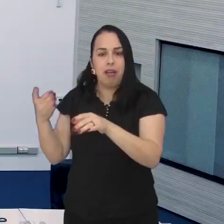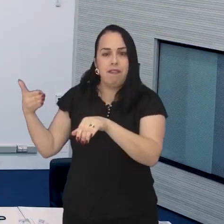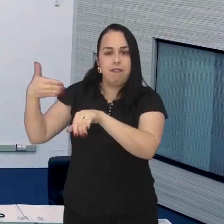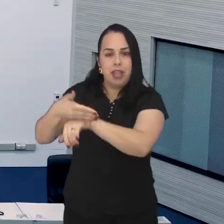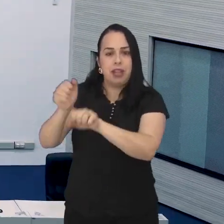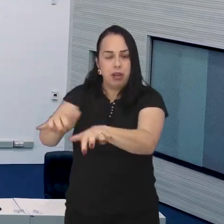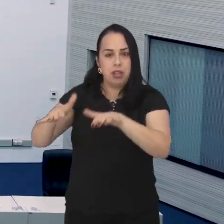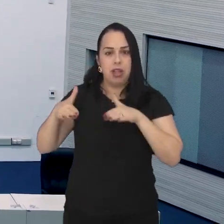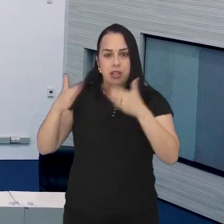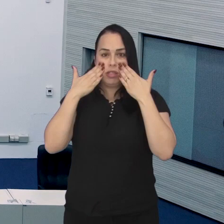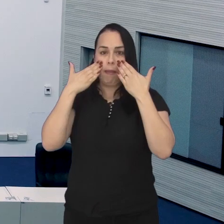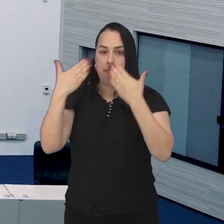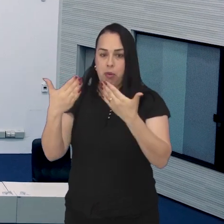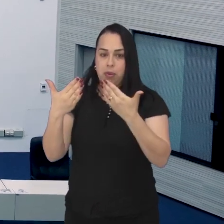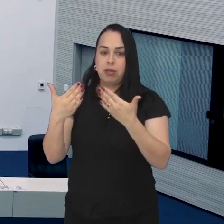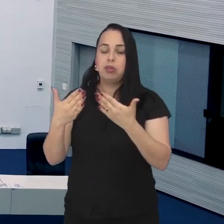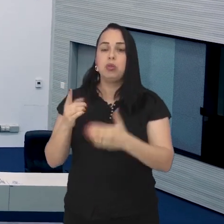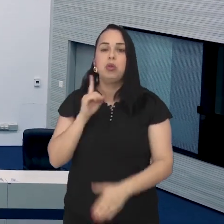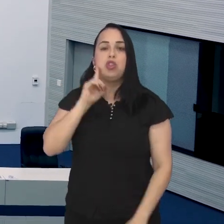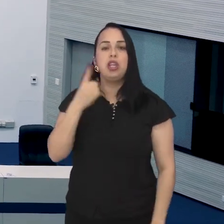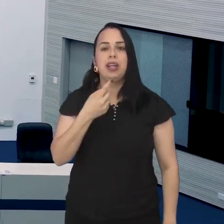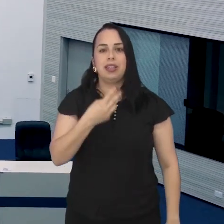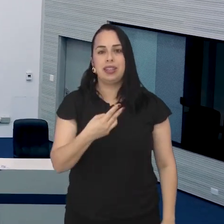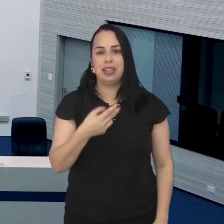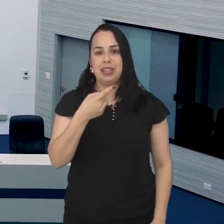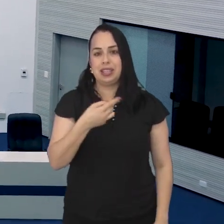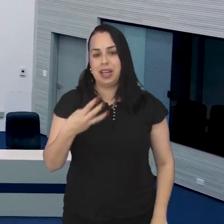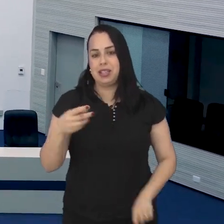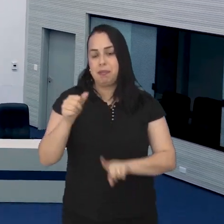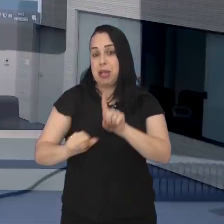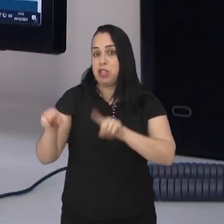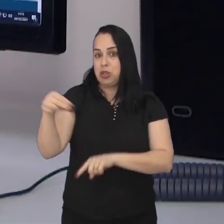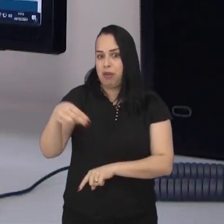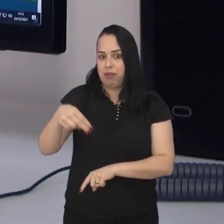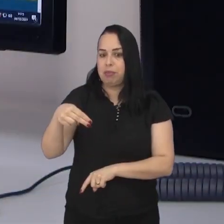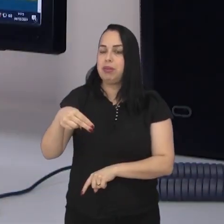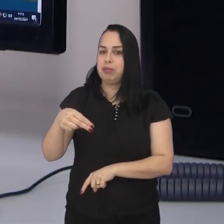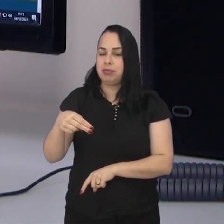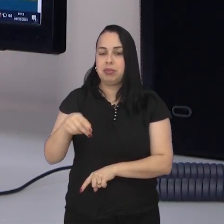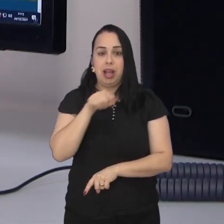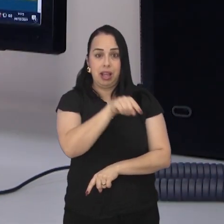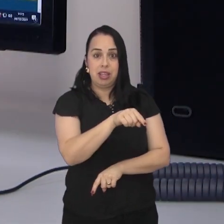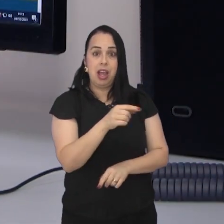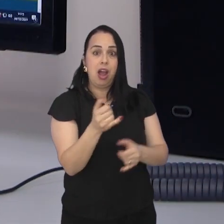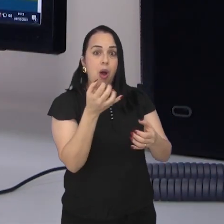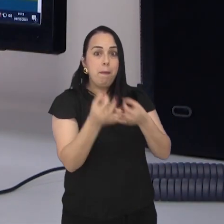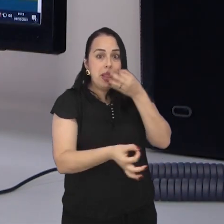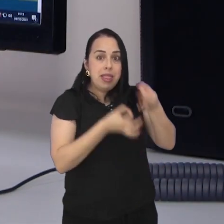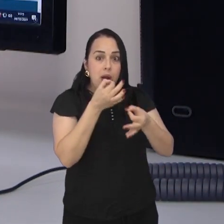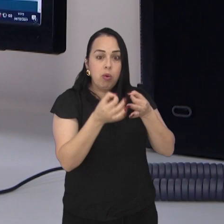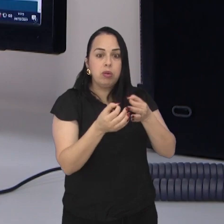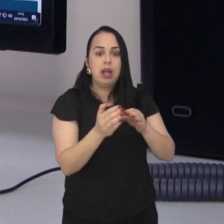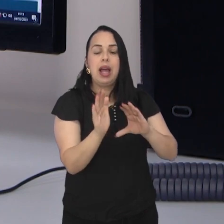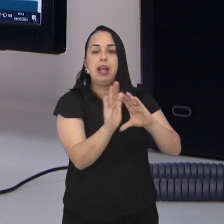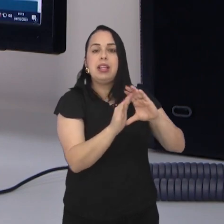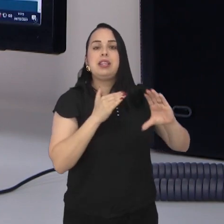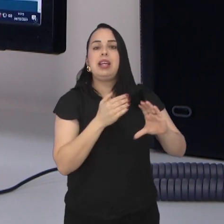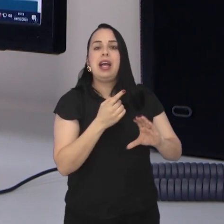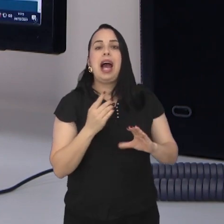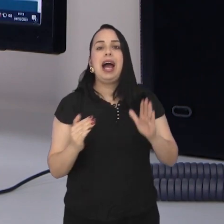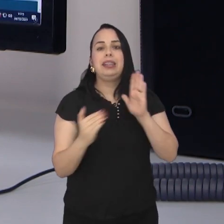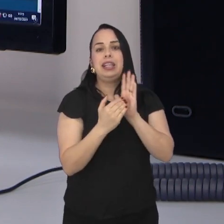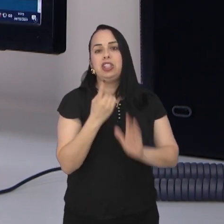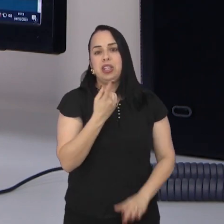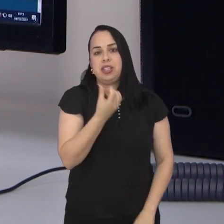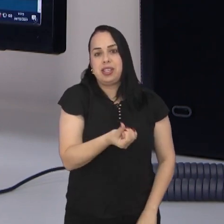da audiência pública sobre o tema, marcada para dia 13 de novembro. As contribuições online vão poder ser enviadas